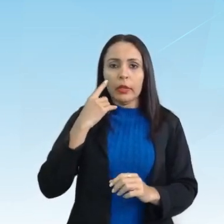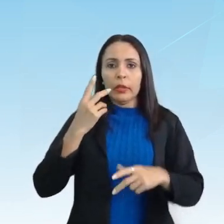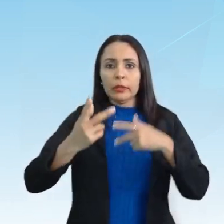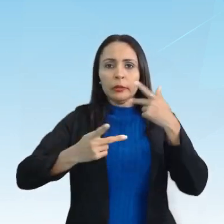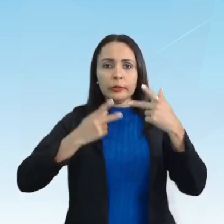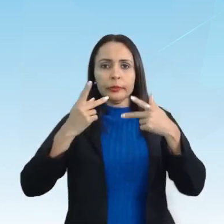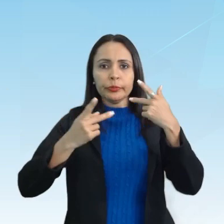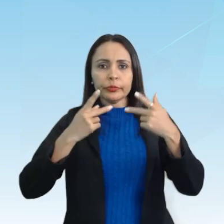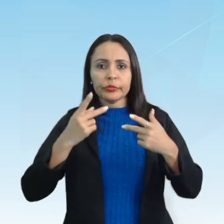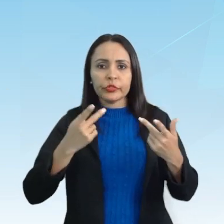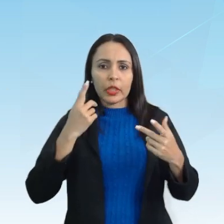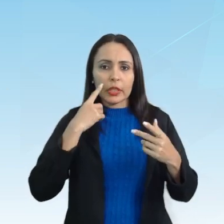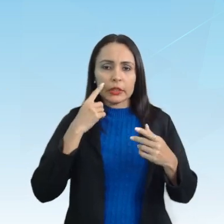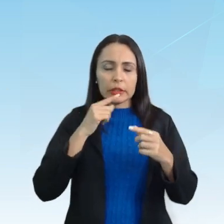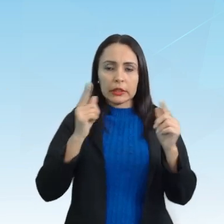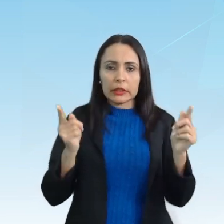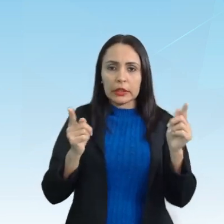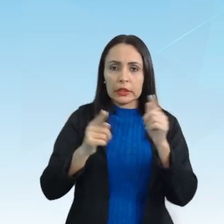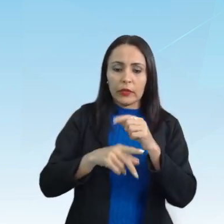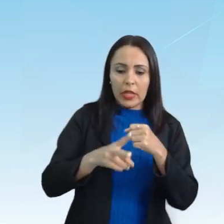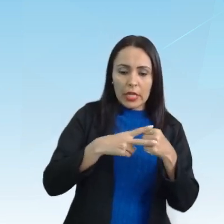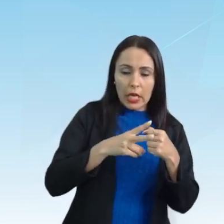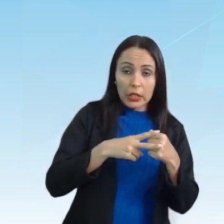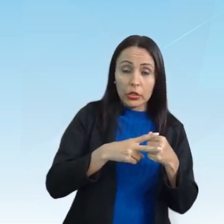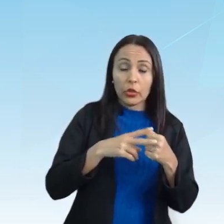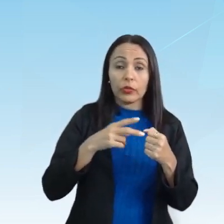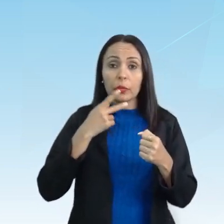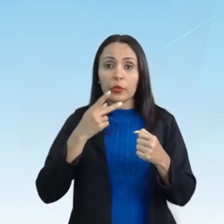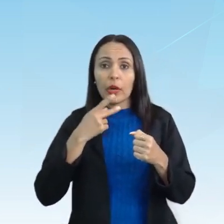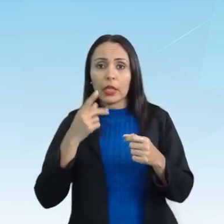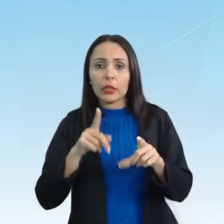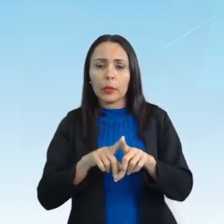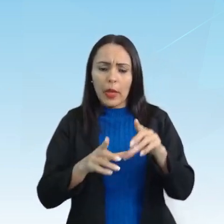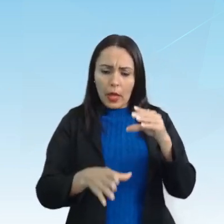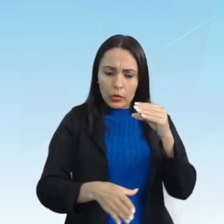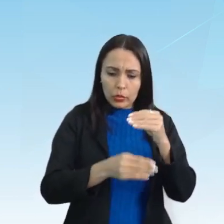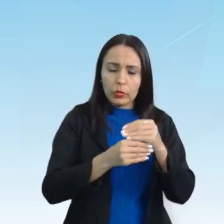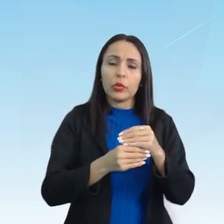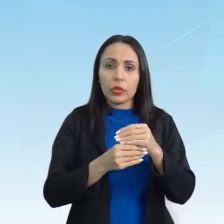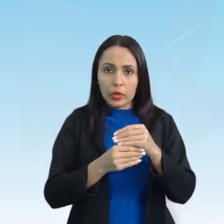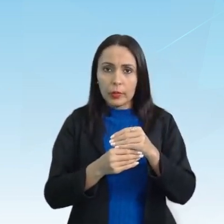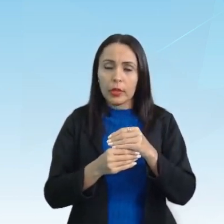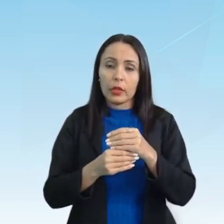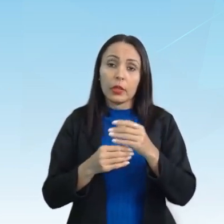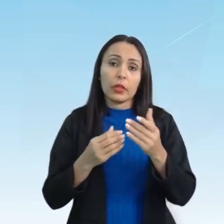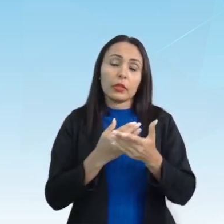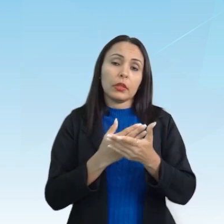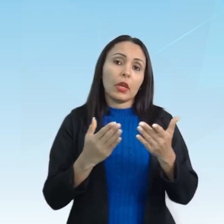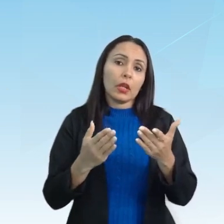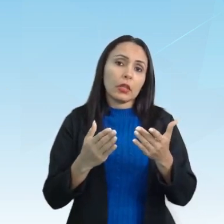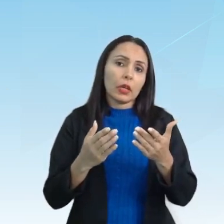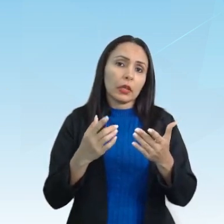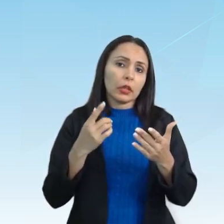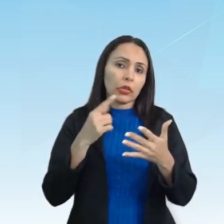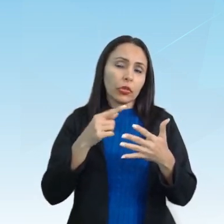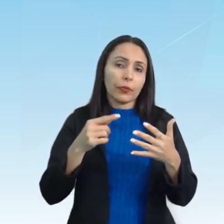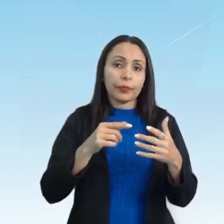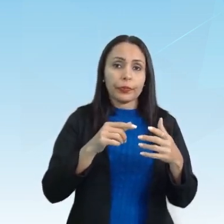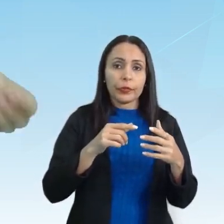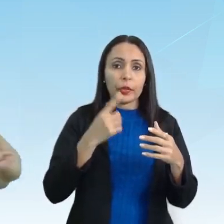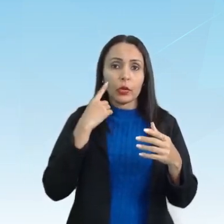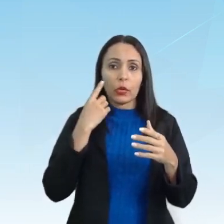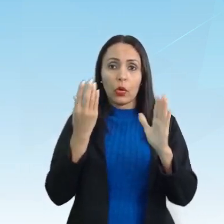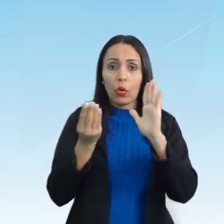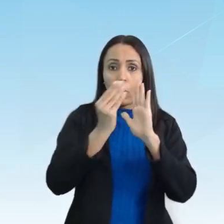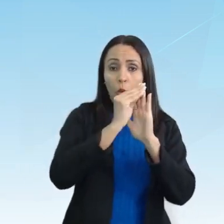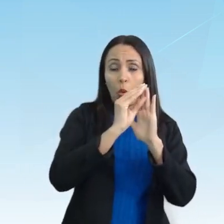de transitividade verbal, estamos falando, resumidamente, justamente aquela questão, o emprego ou não